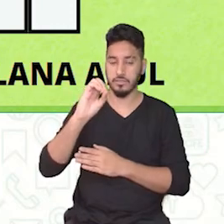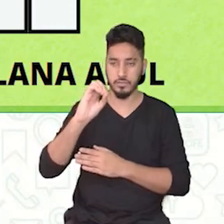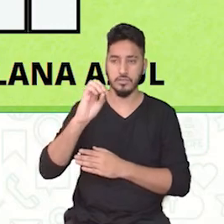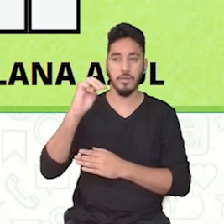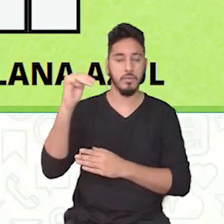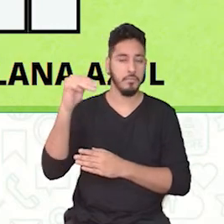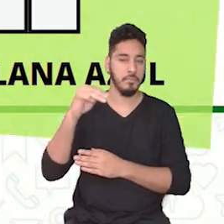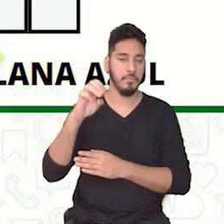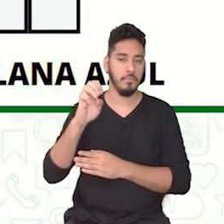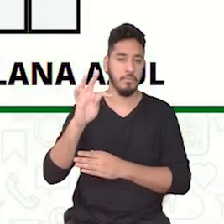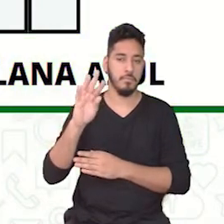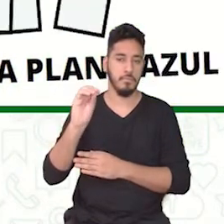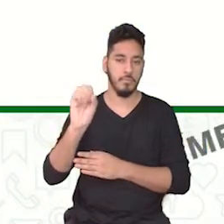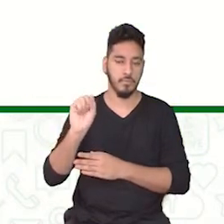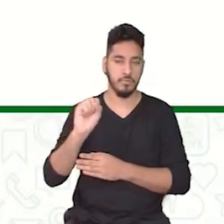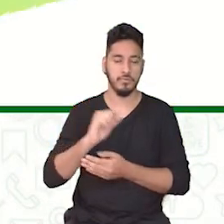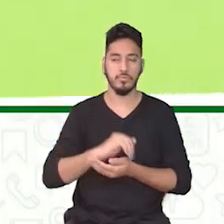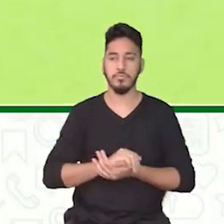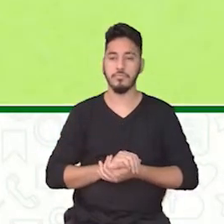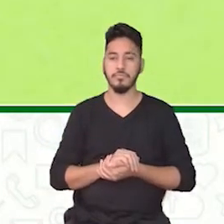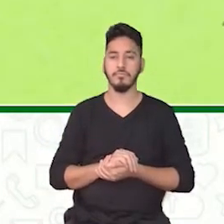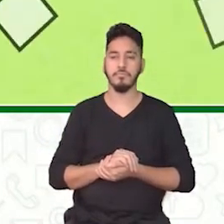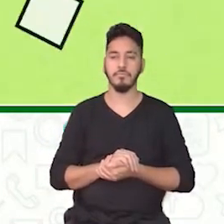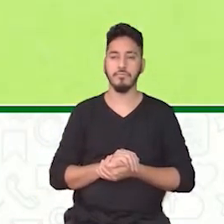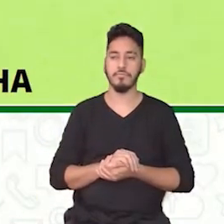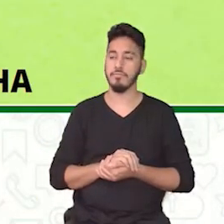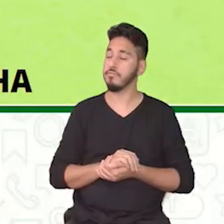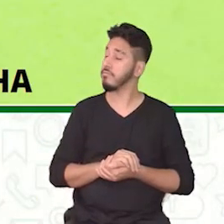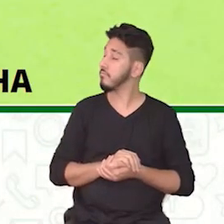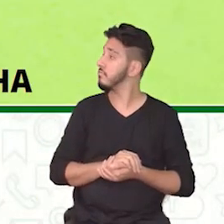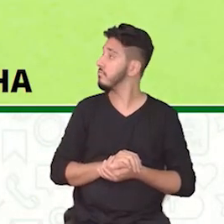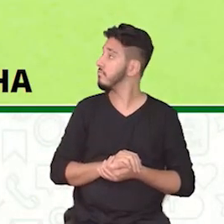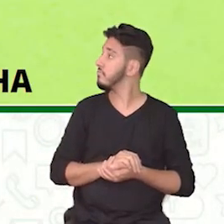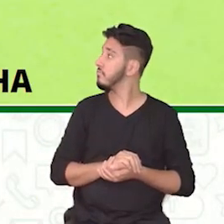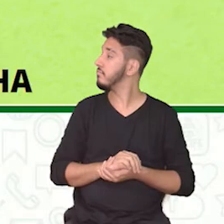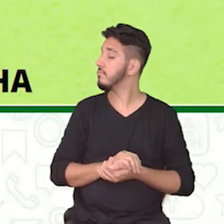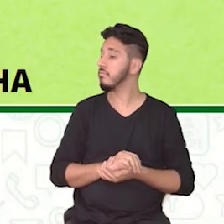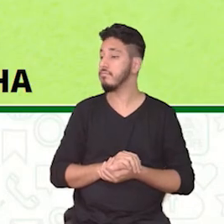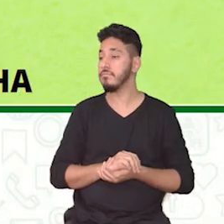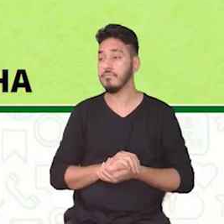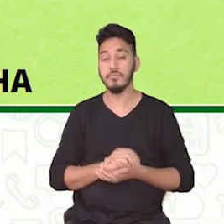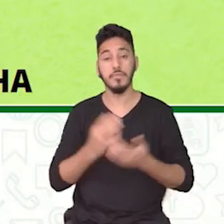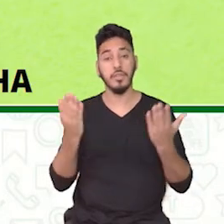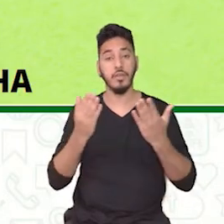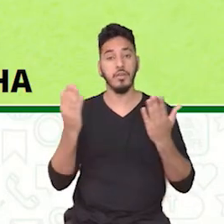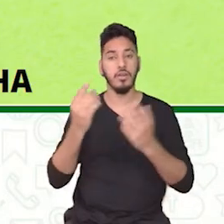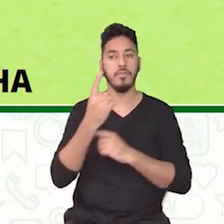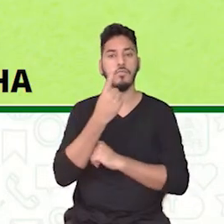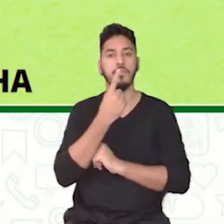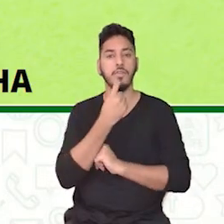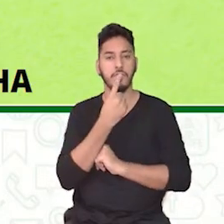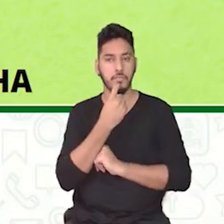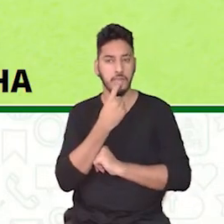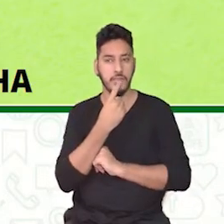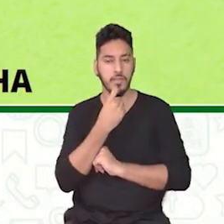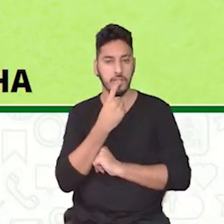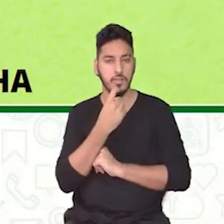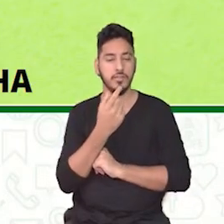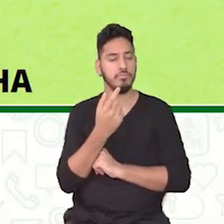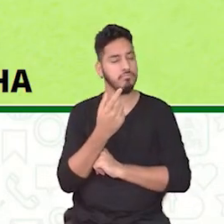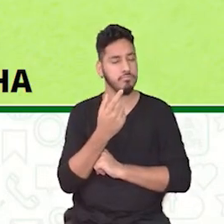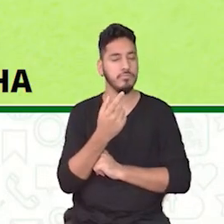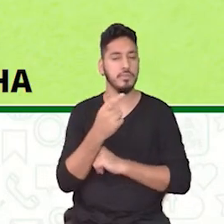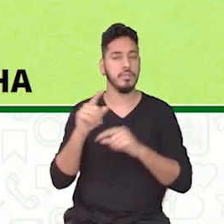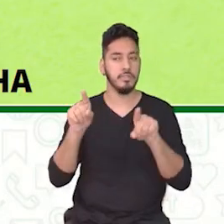tá? E vamos para essa figurinha vermelha, que nós